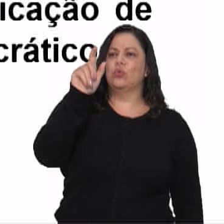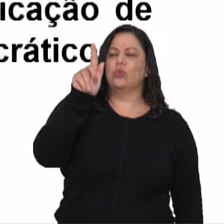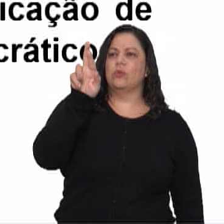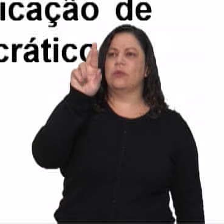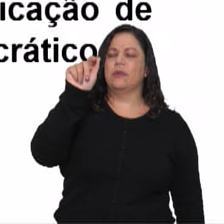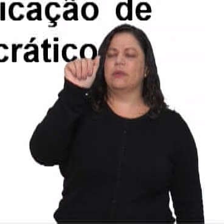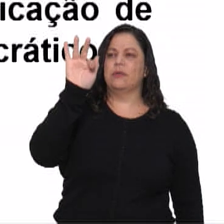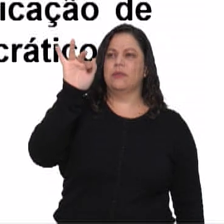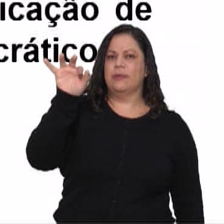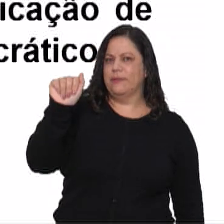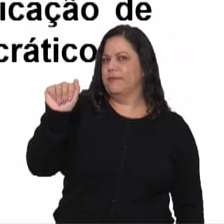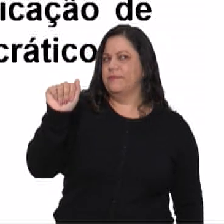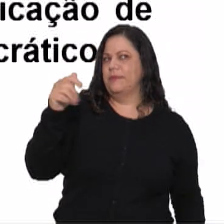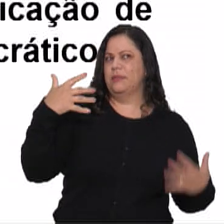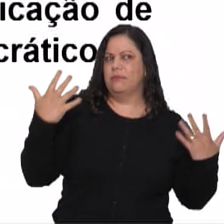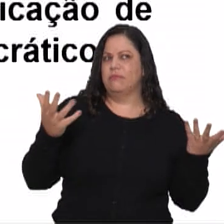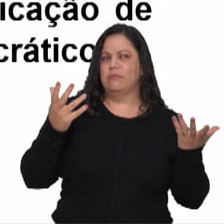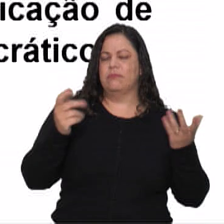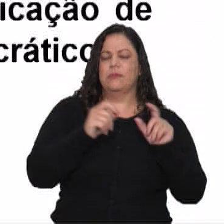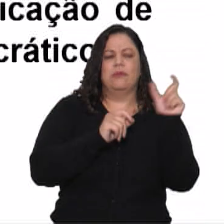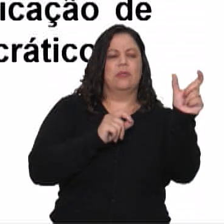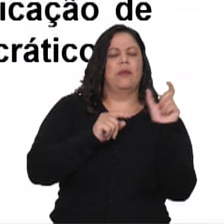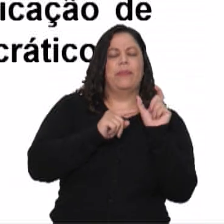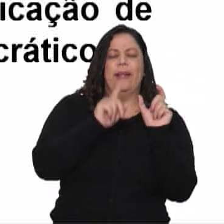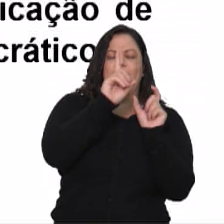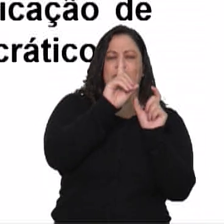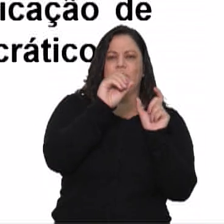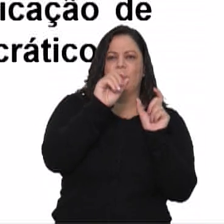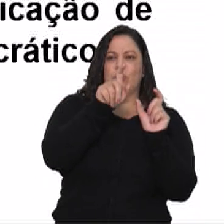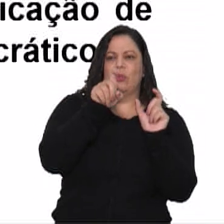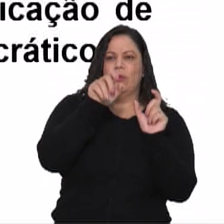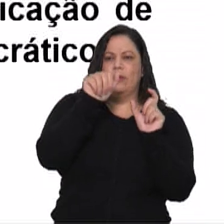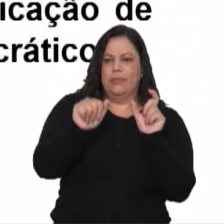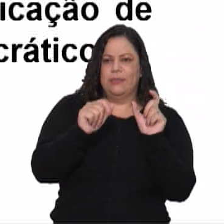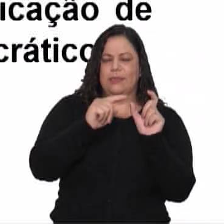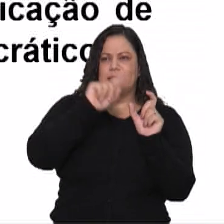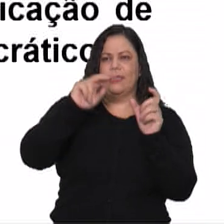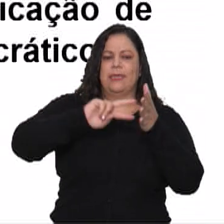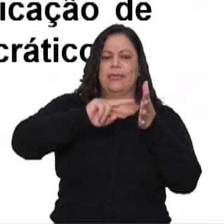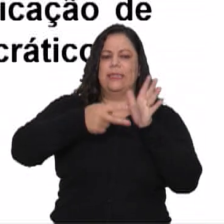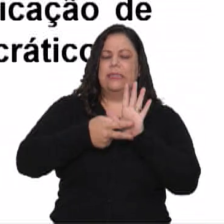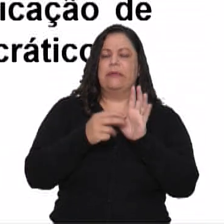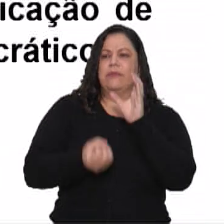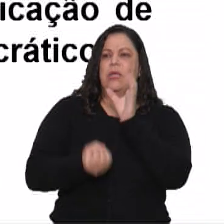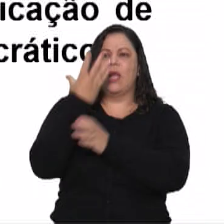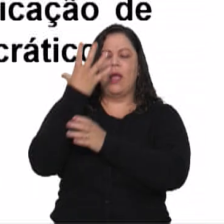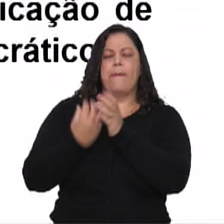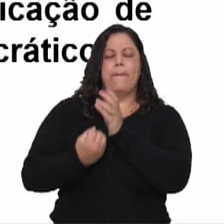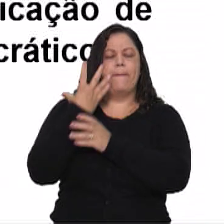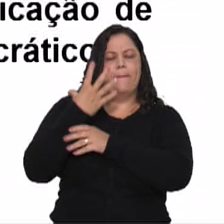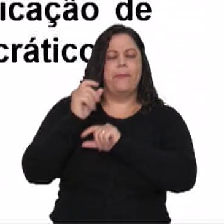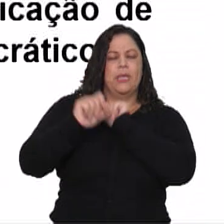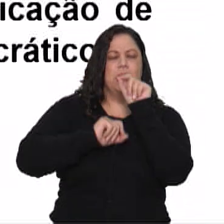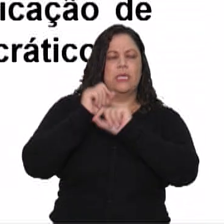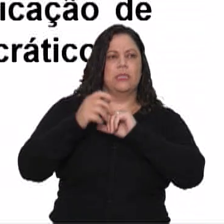Doxografia. Doxografia deriva da palavra grega doxa, que significa aparecer, com